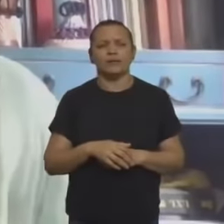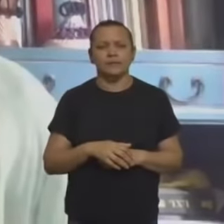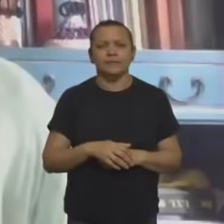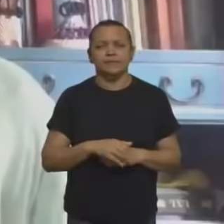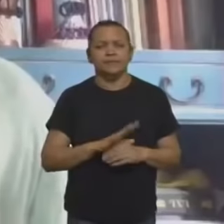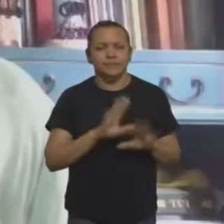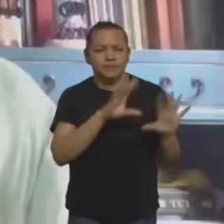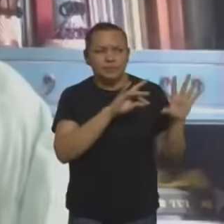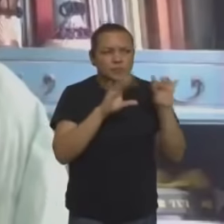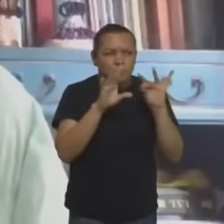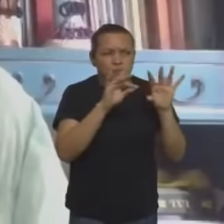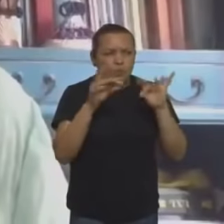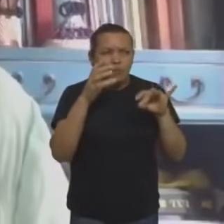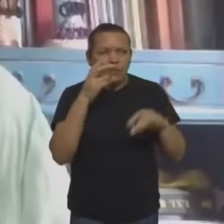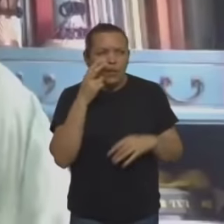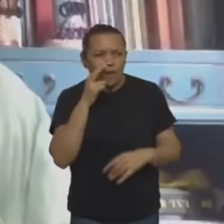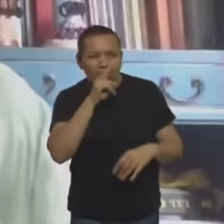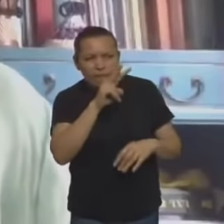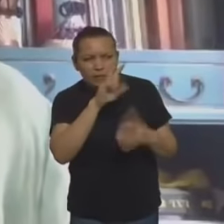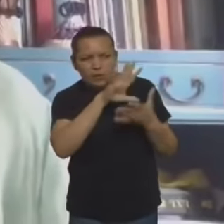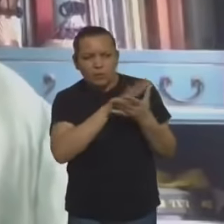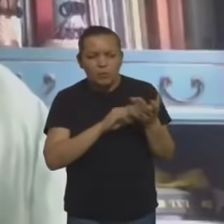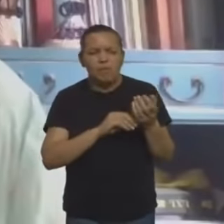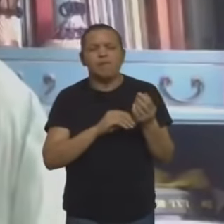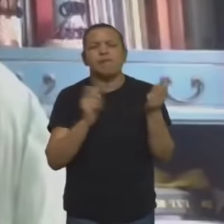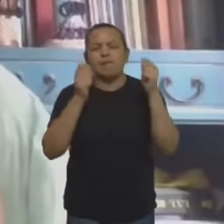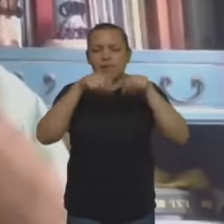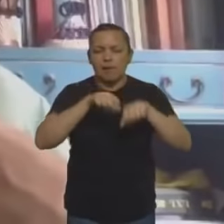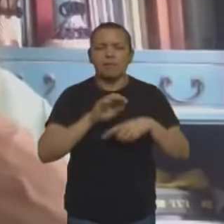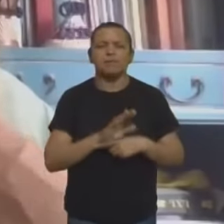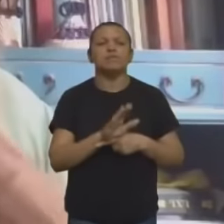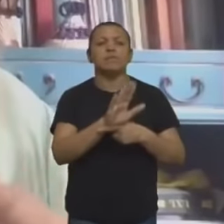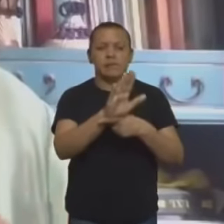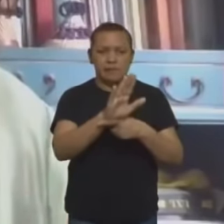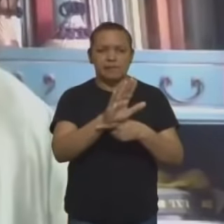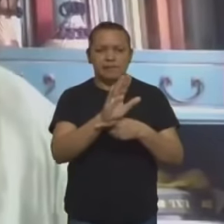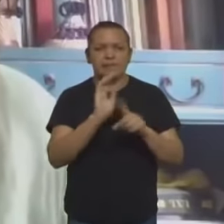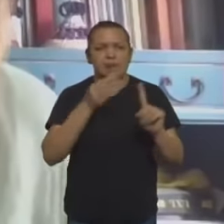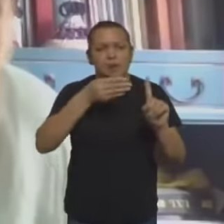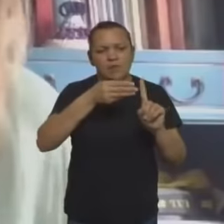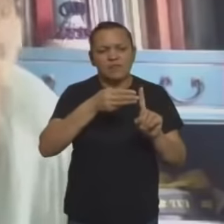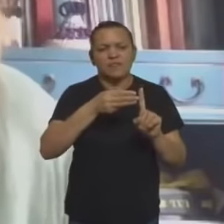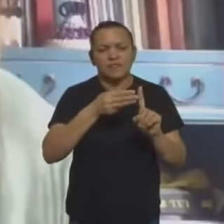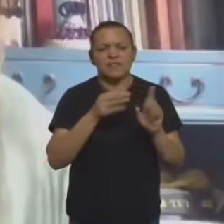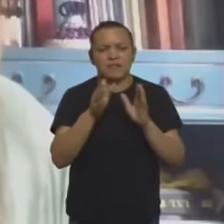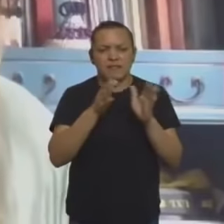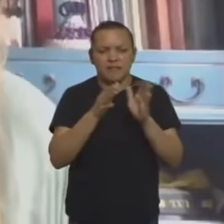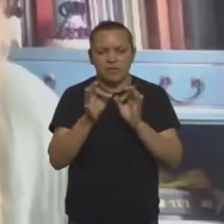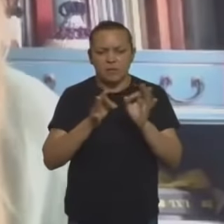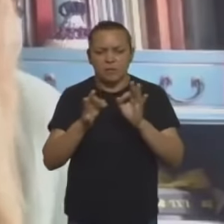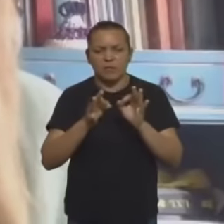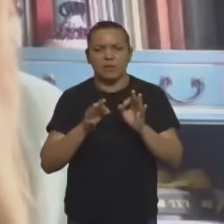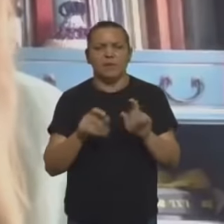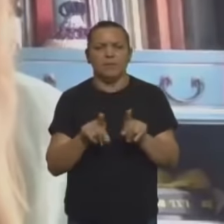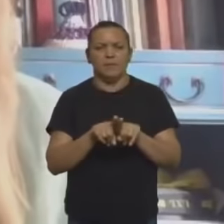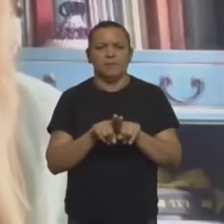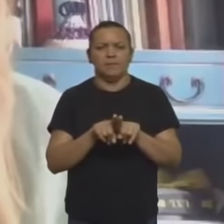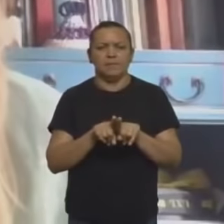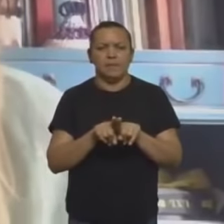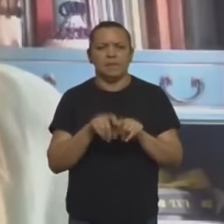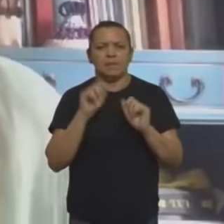subjetividade, né? E mais objetividade. E a gente traz bastante objetividade no programa também,